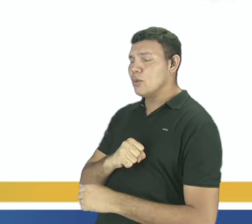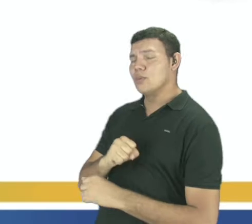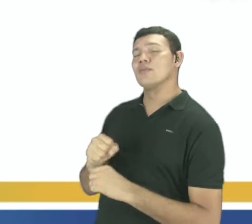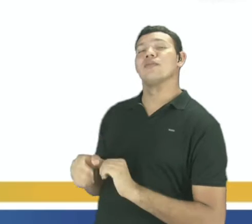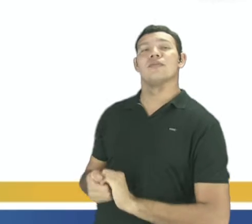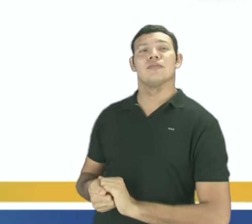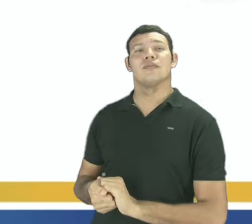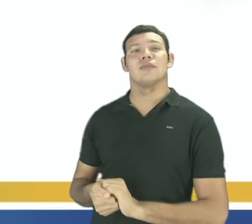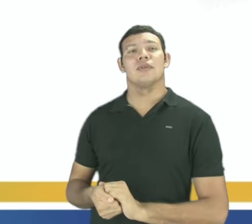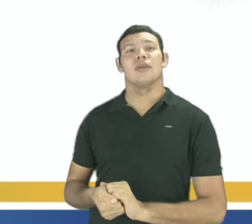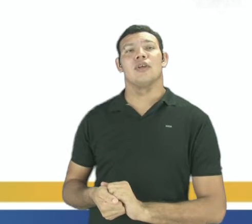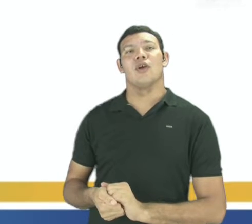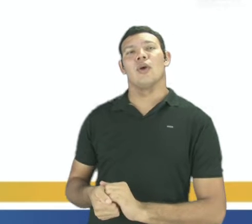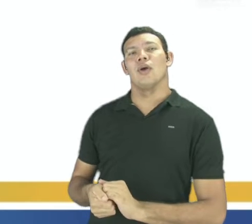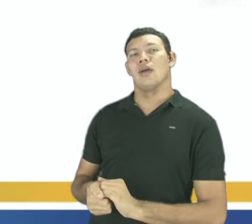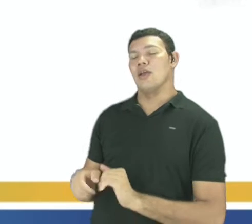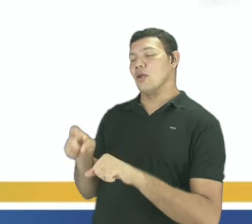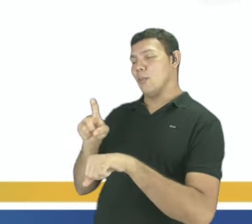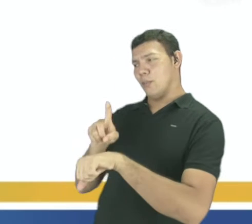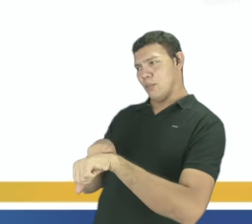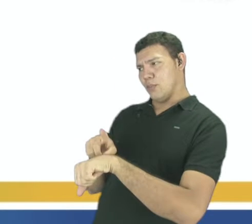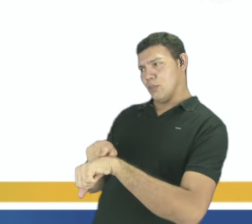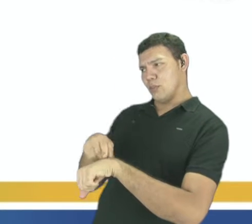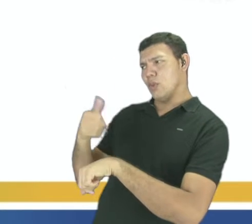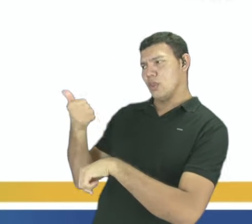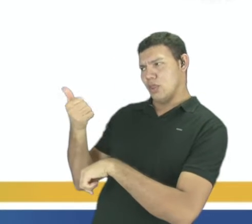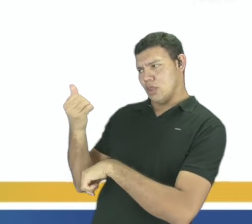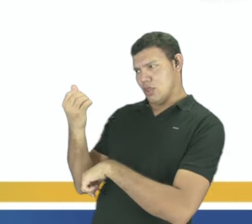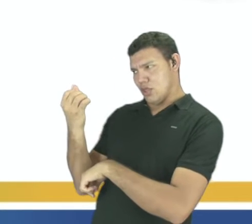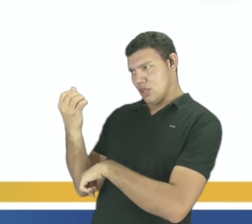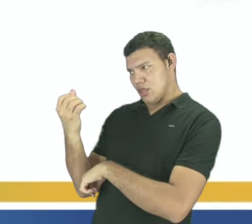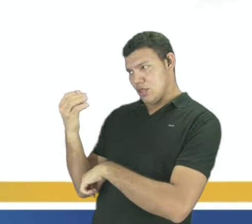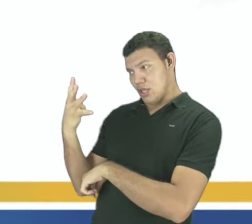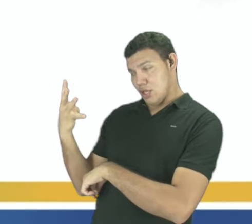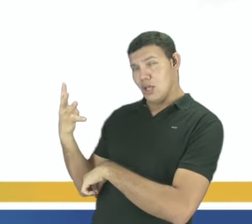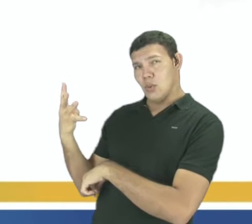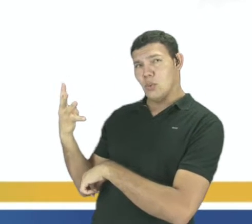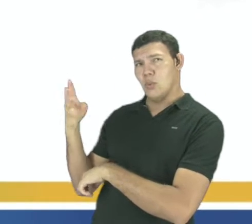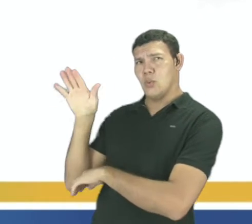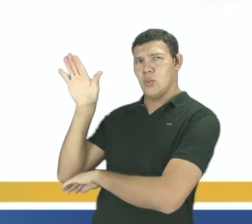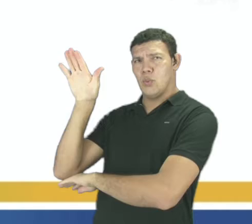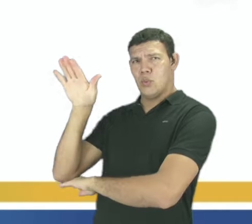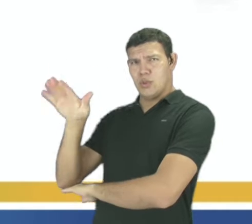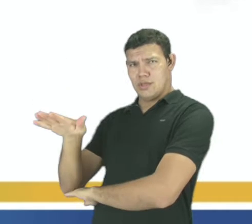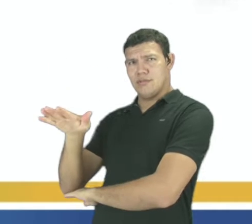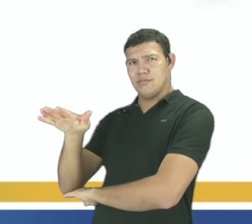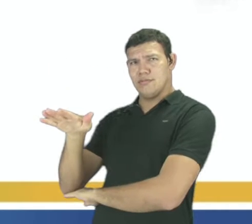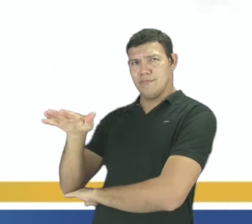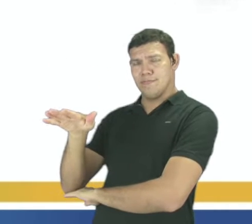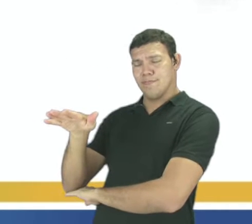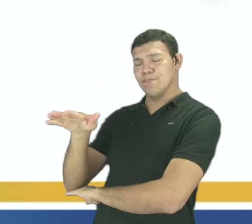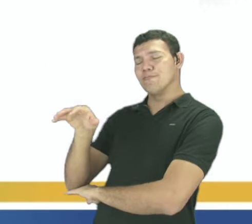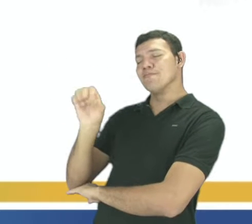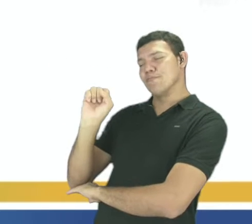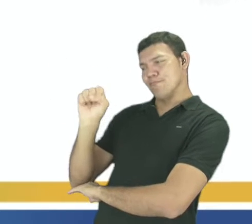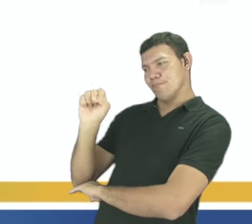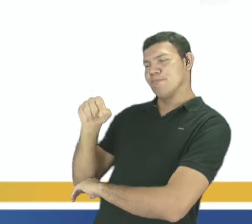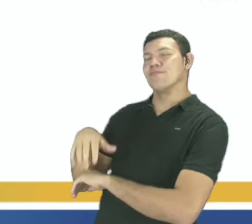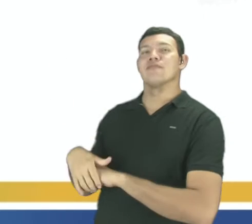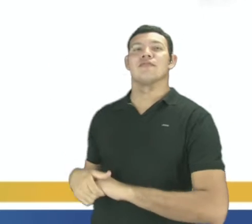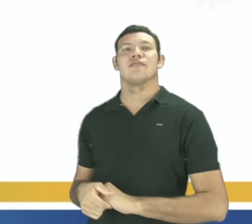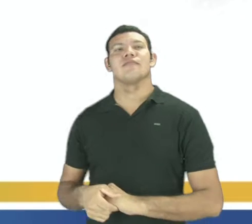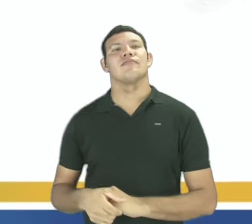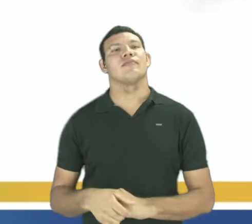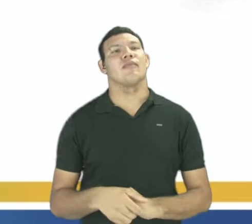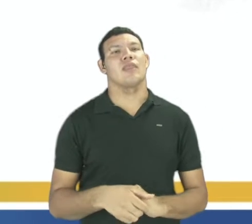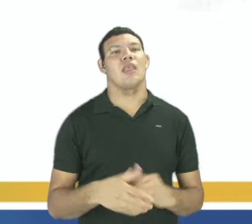adverbiais, posso te encontrar? Perguntou Felipe à sua namorada. Claro, amor. Pode